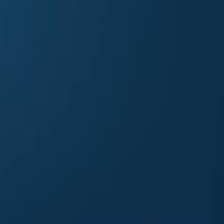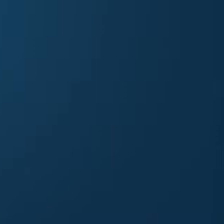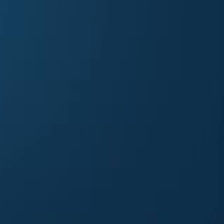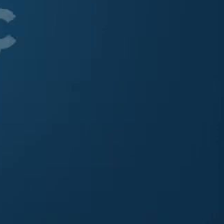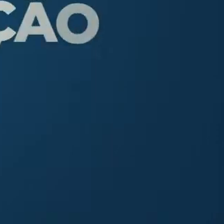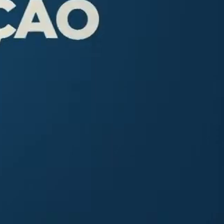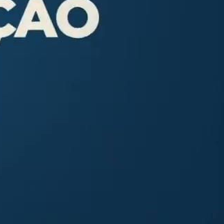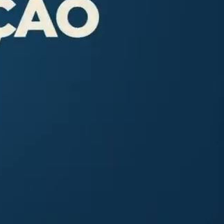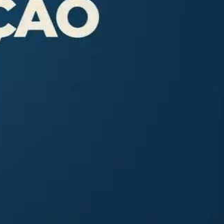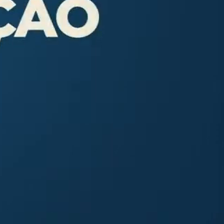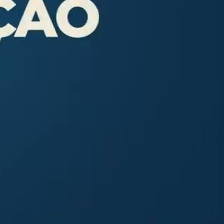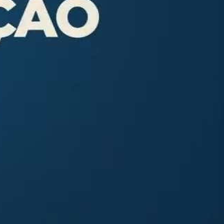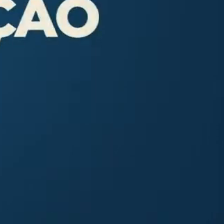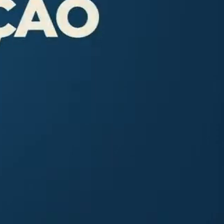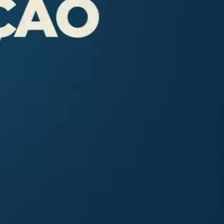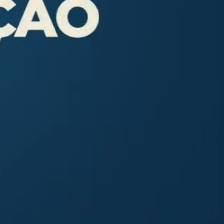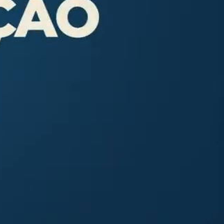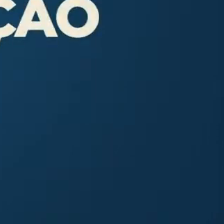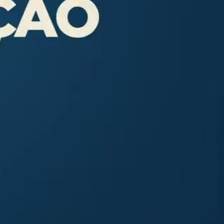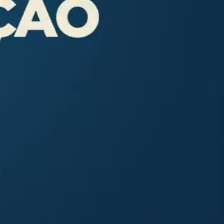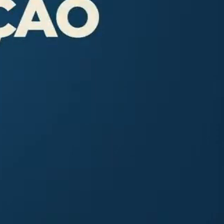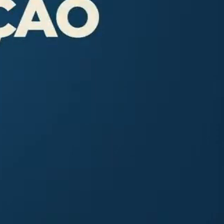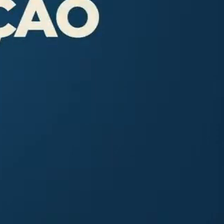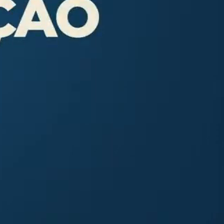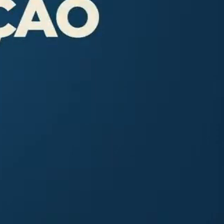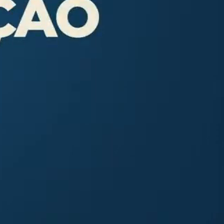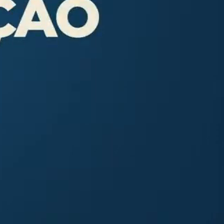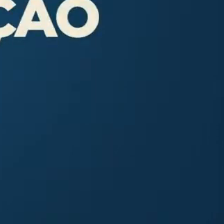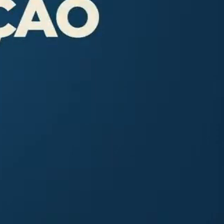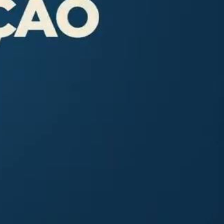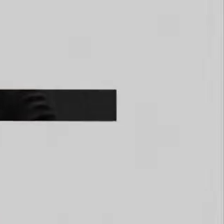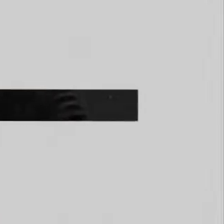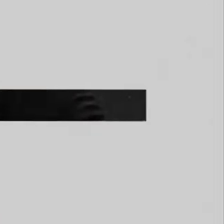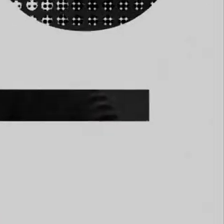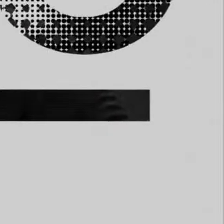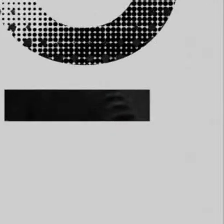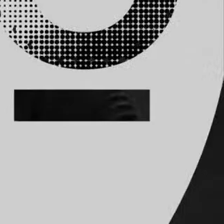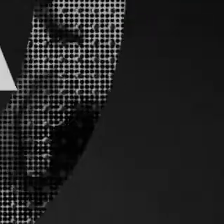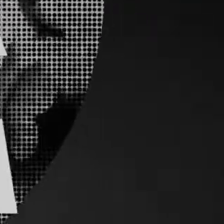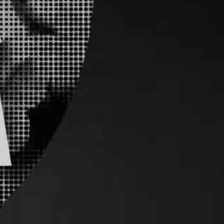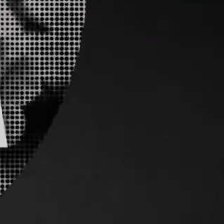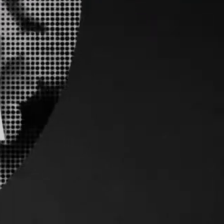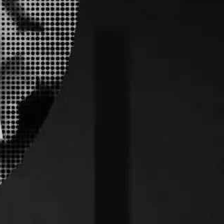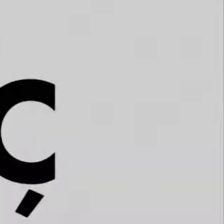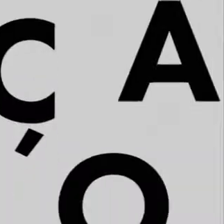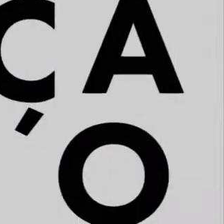O programa a seguir contém o recurso de audiodescrição.